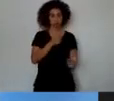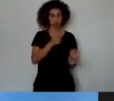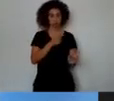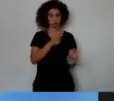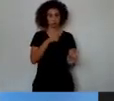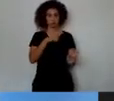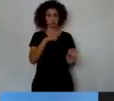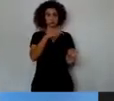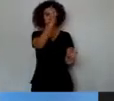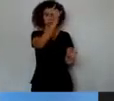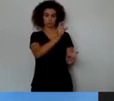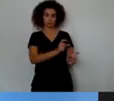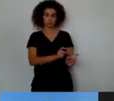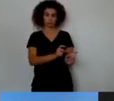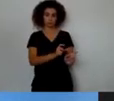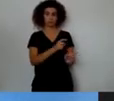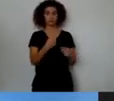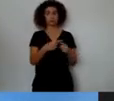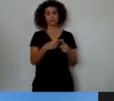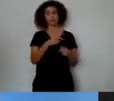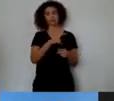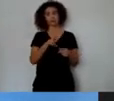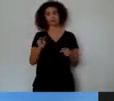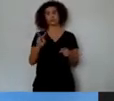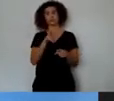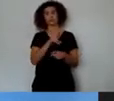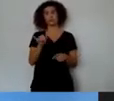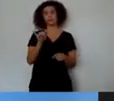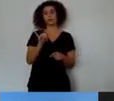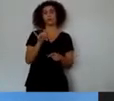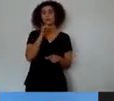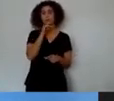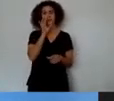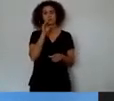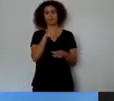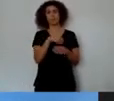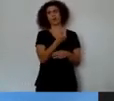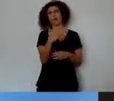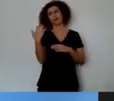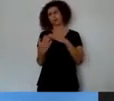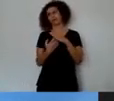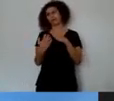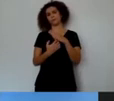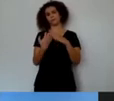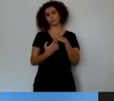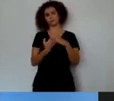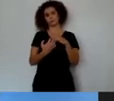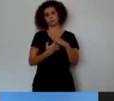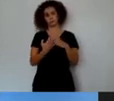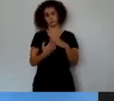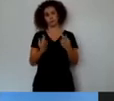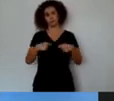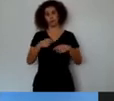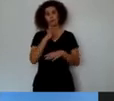condições de vida, né? Mas vai ter impacto também na prática, por exemplo, de psicólogos em outros lugares, em empresas, onde for. Né? Precisa conhecer a